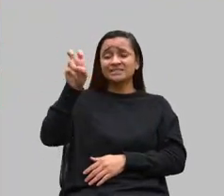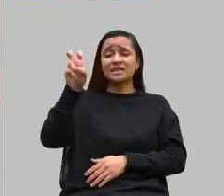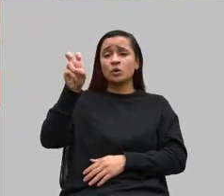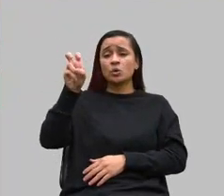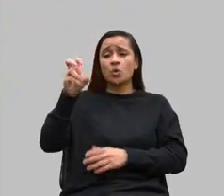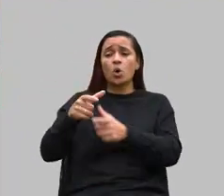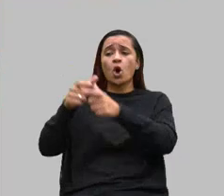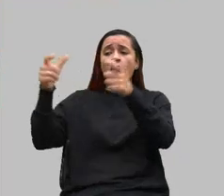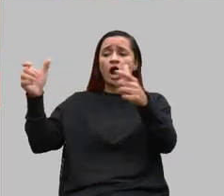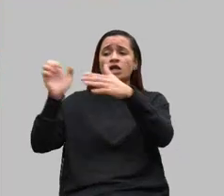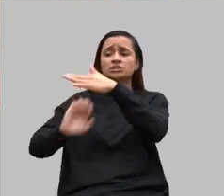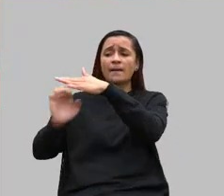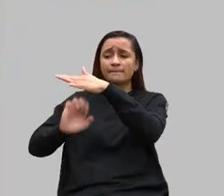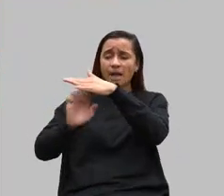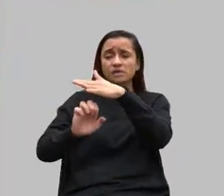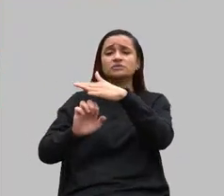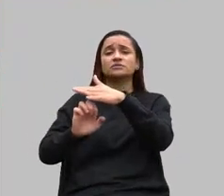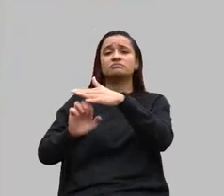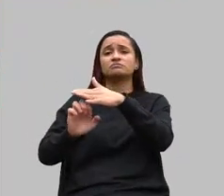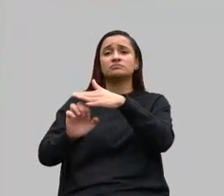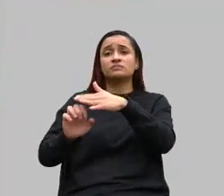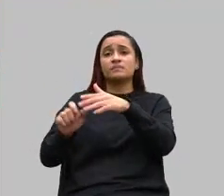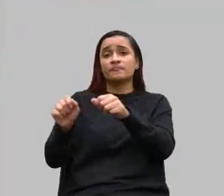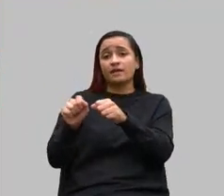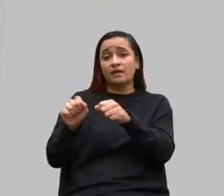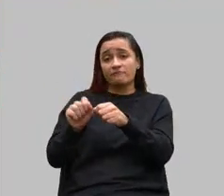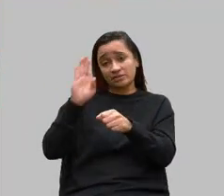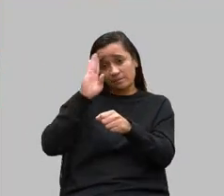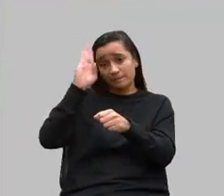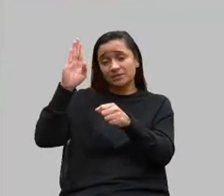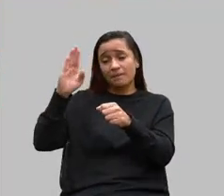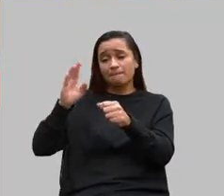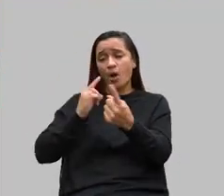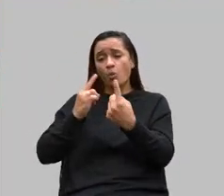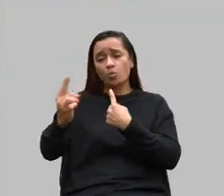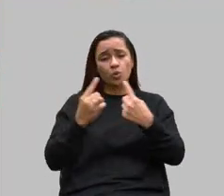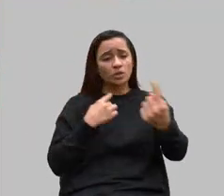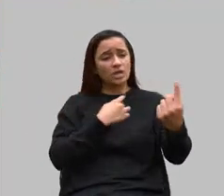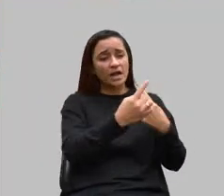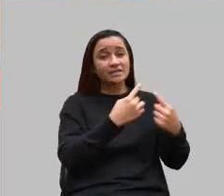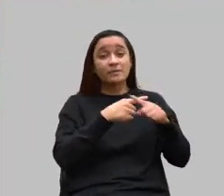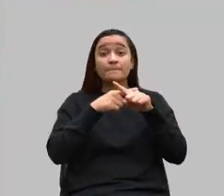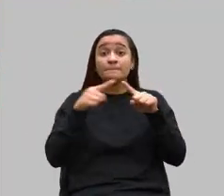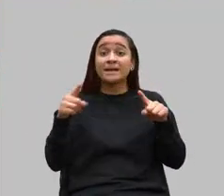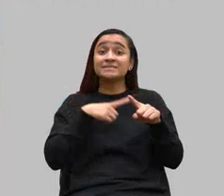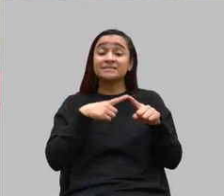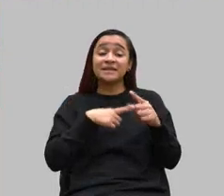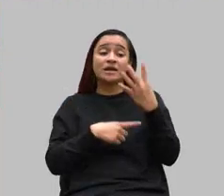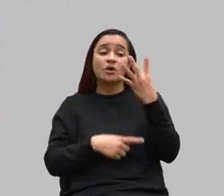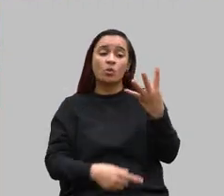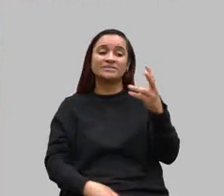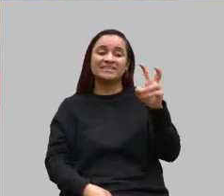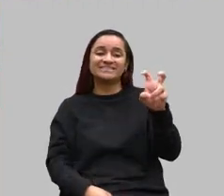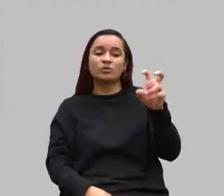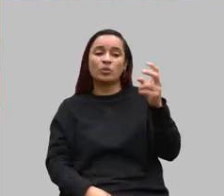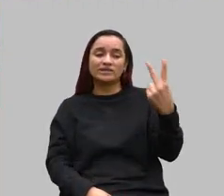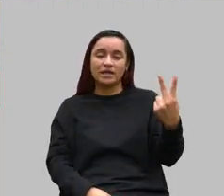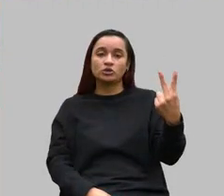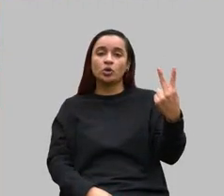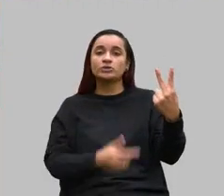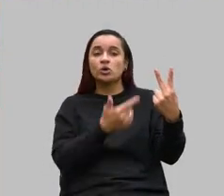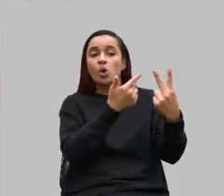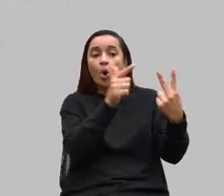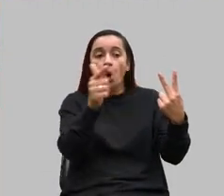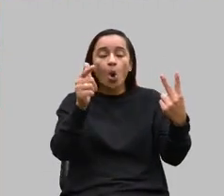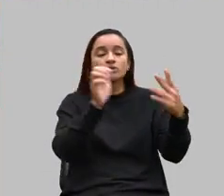que fazem os principais os principais trajetos mas você tem 452 operadores